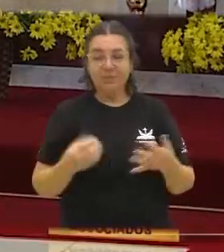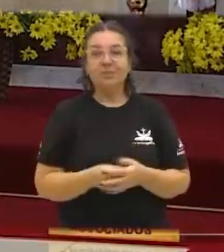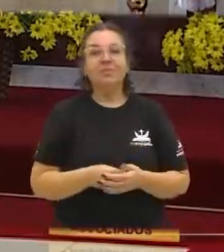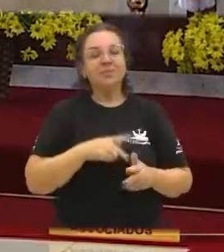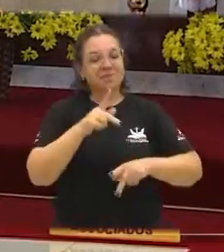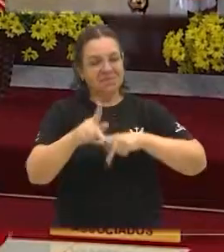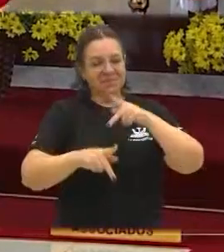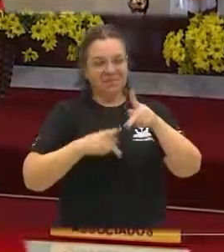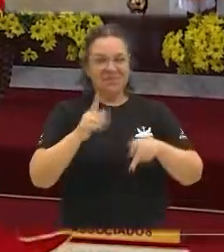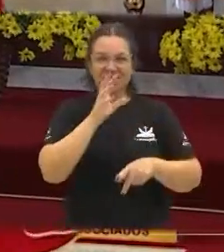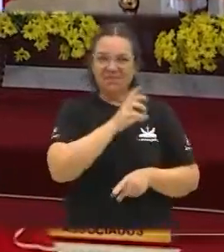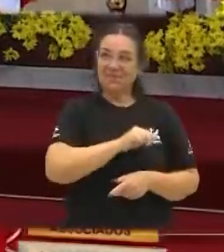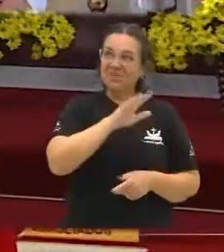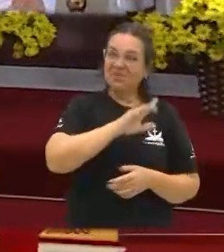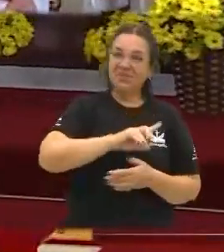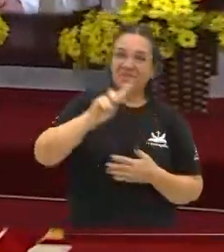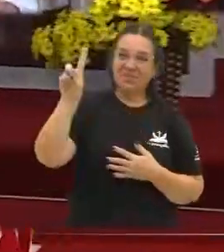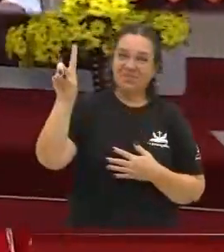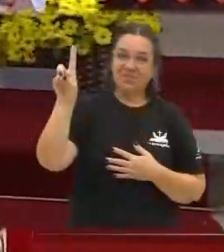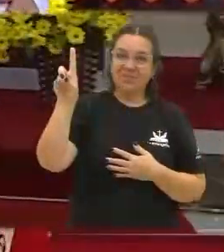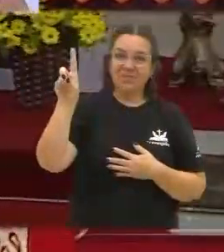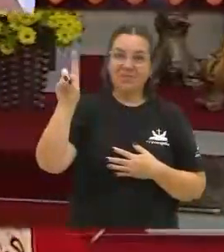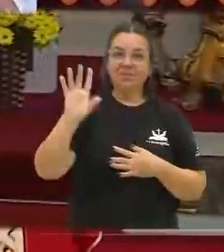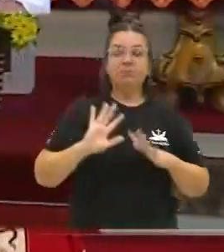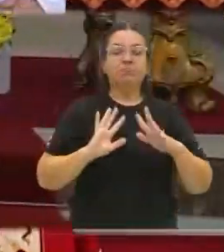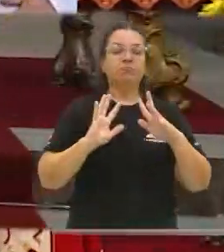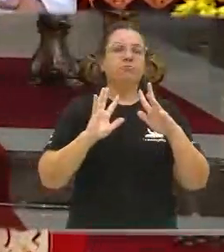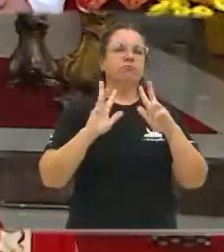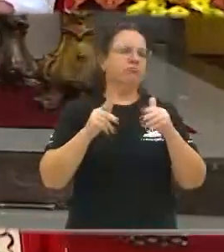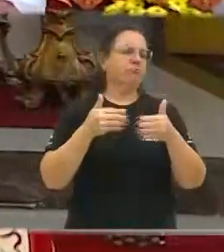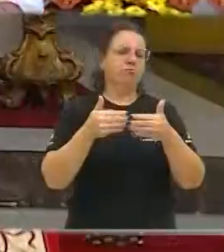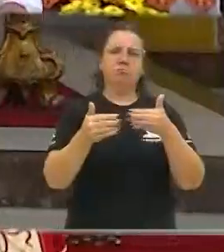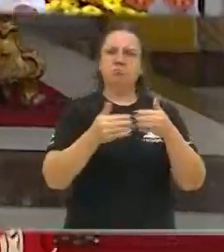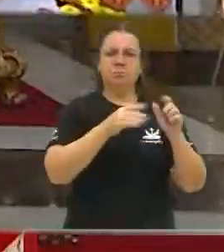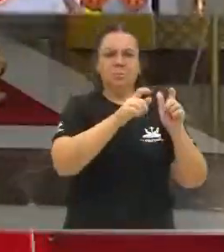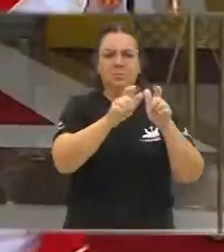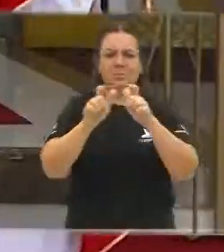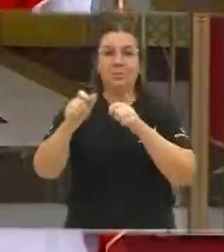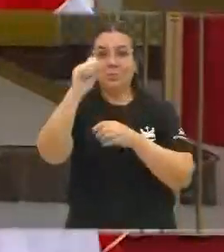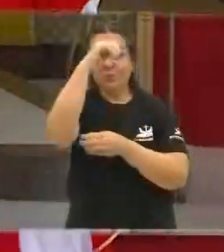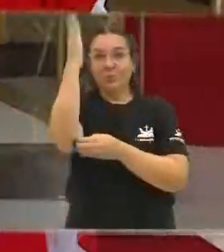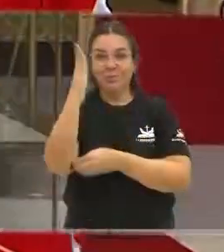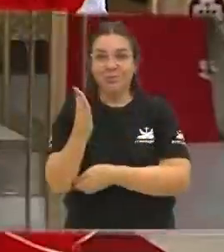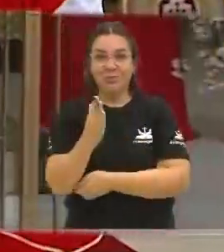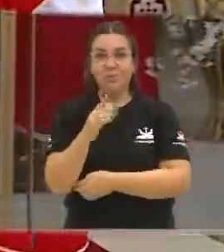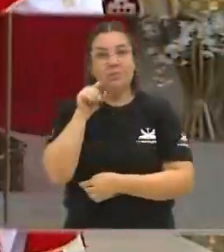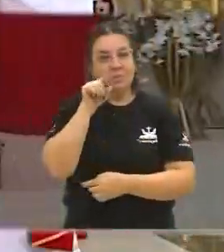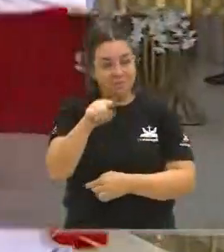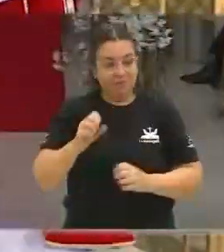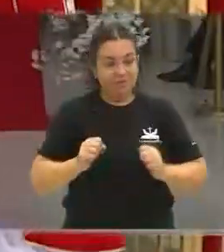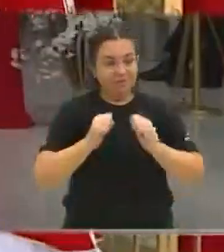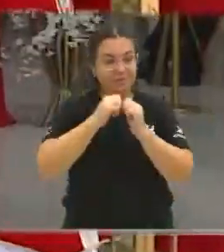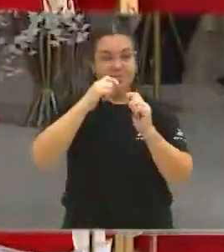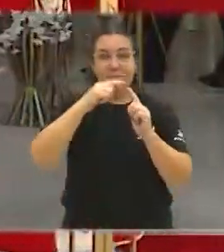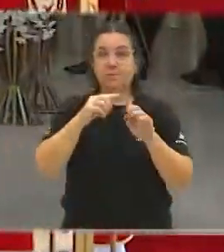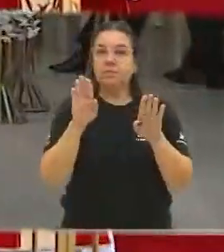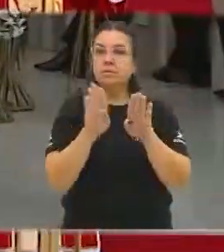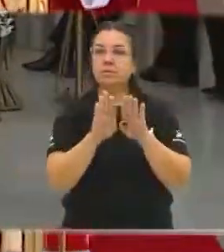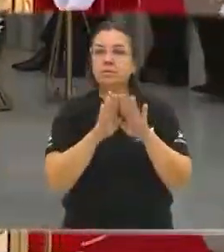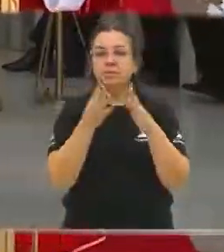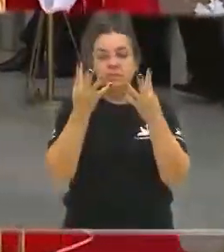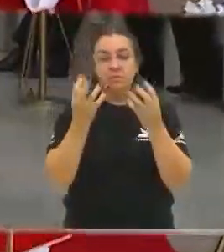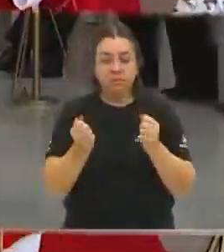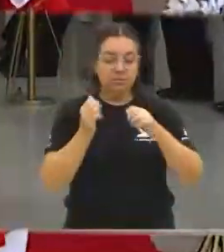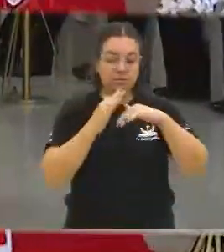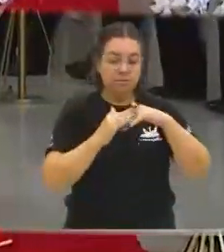povo amado de Deus, de todo o Brasil, e você neste santuário, acolhendo as